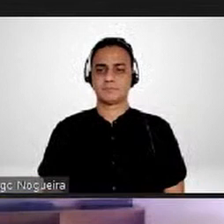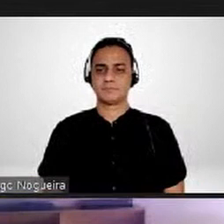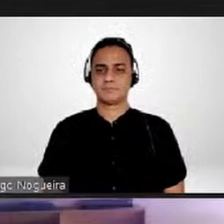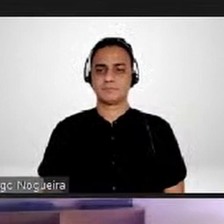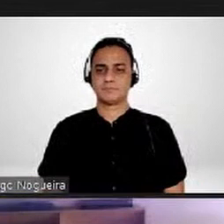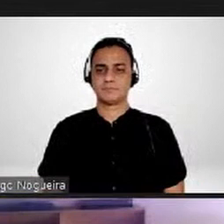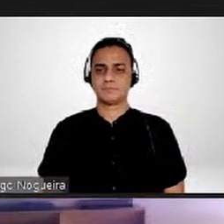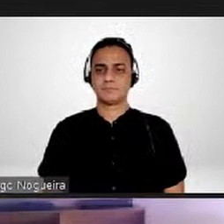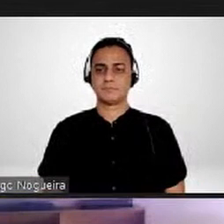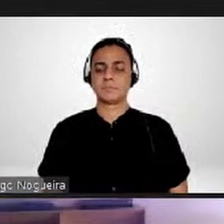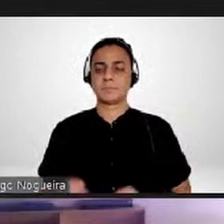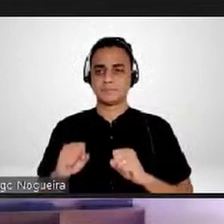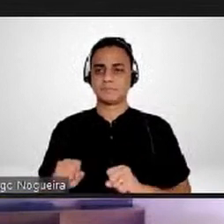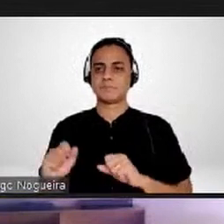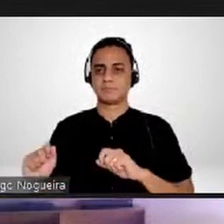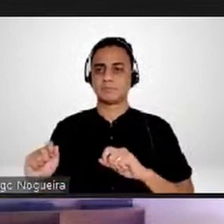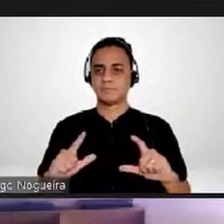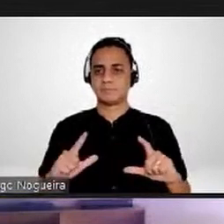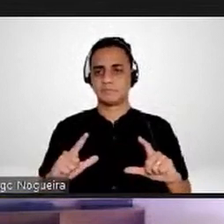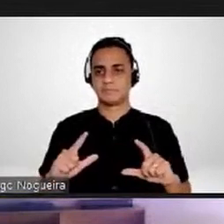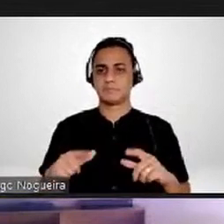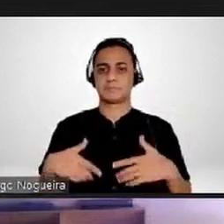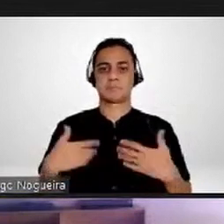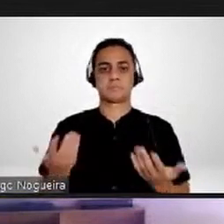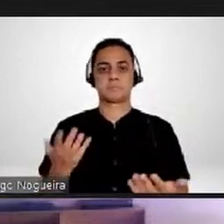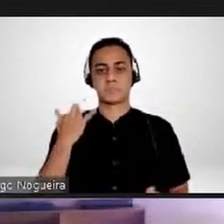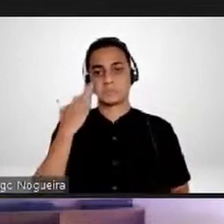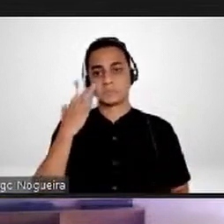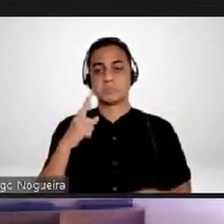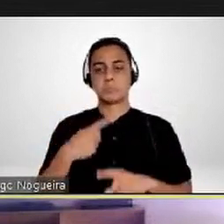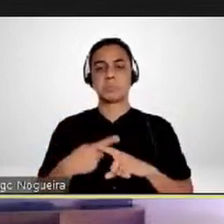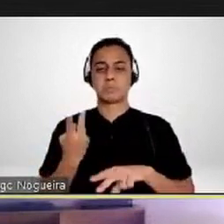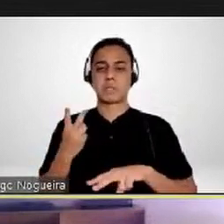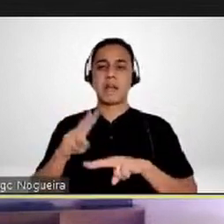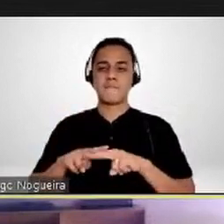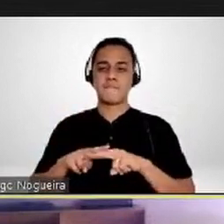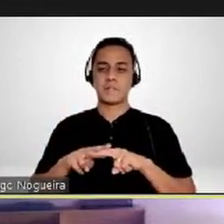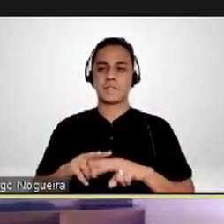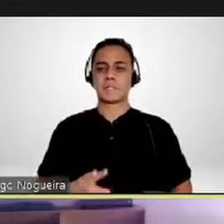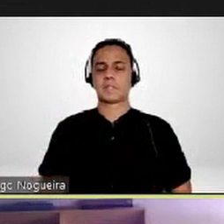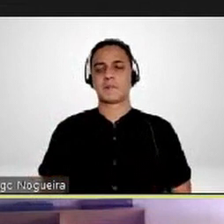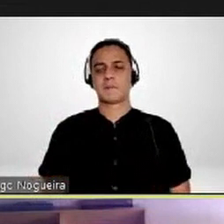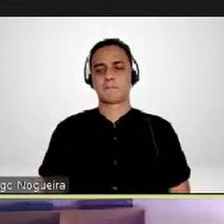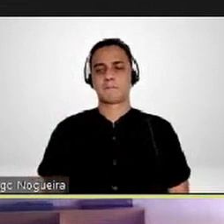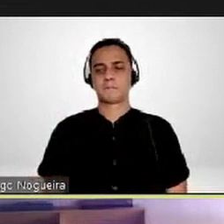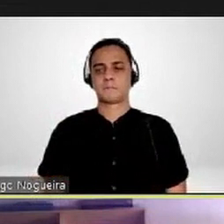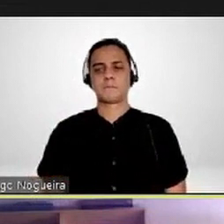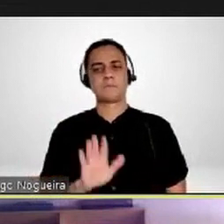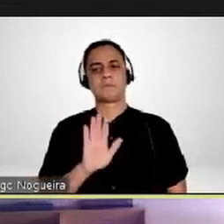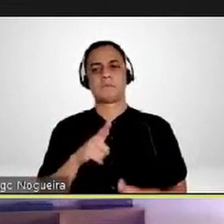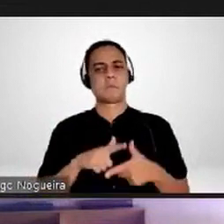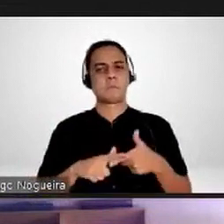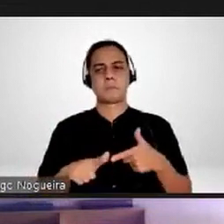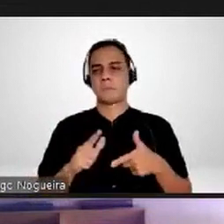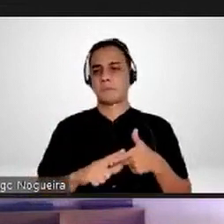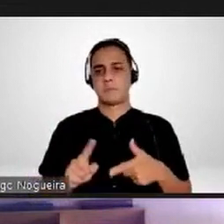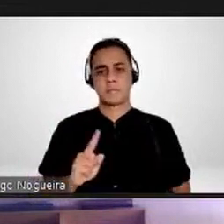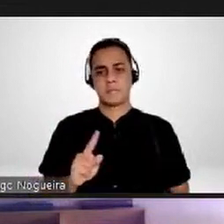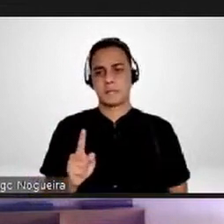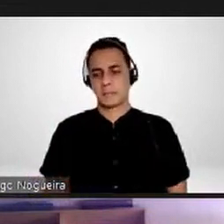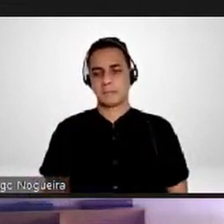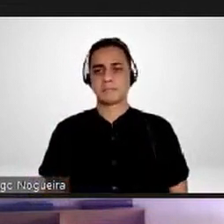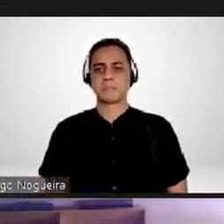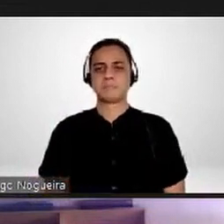Só um minutinho, porque eu não sei porque ele está travando agora toda vez que vai passar. Não tem importância.